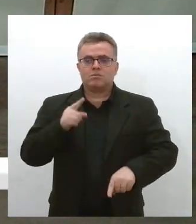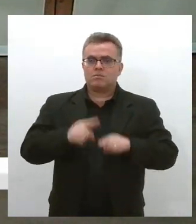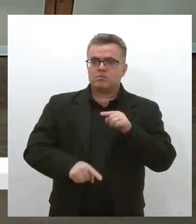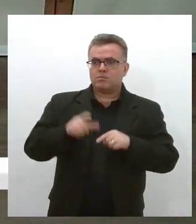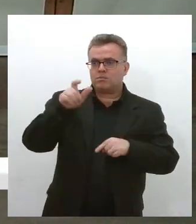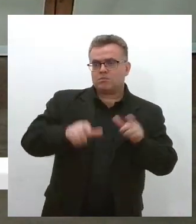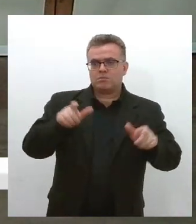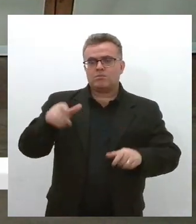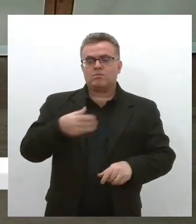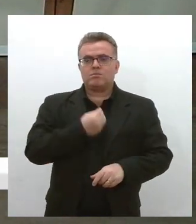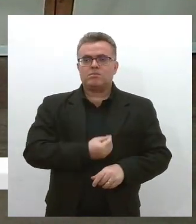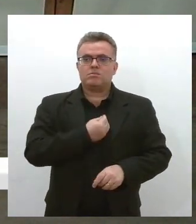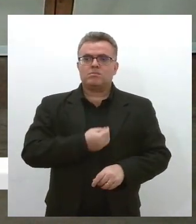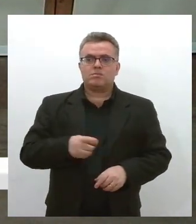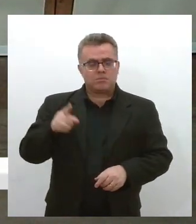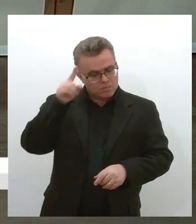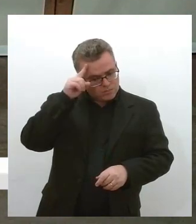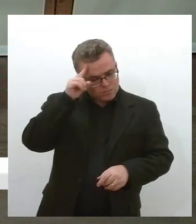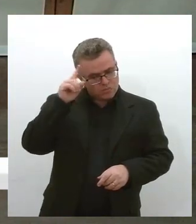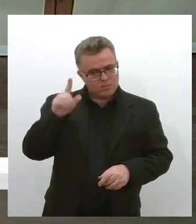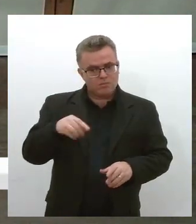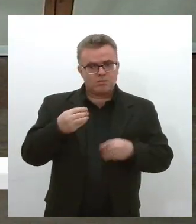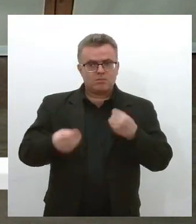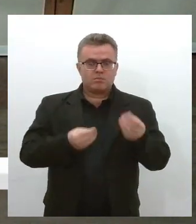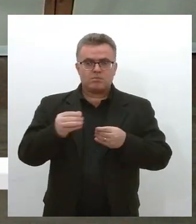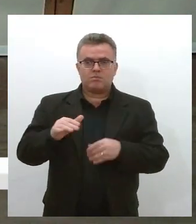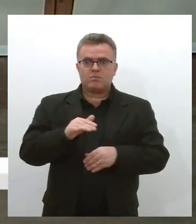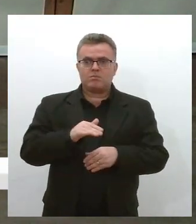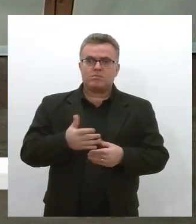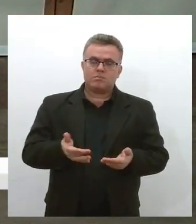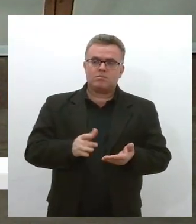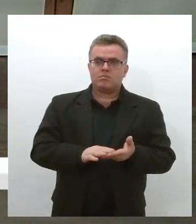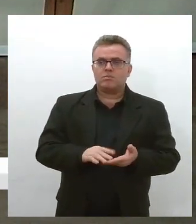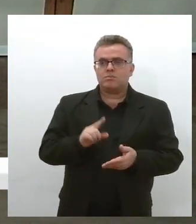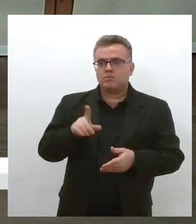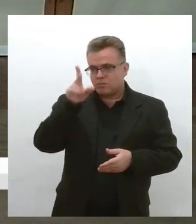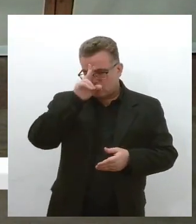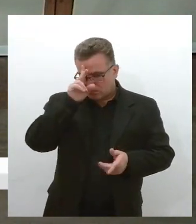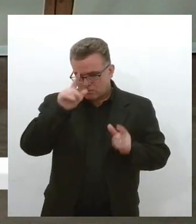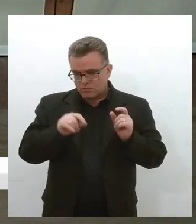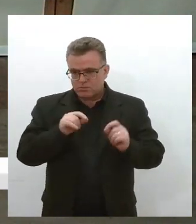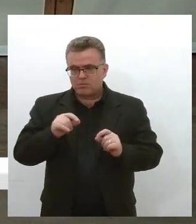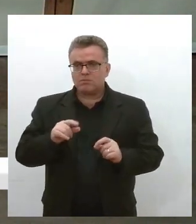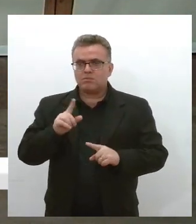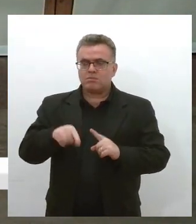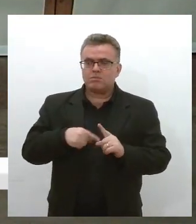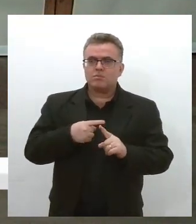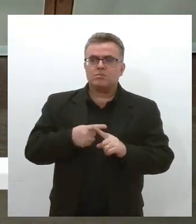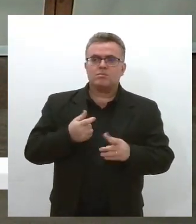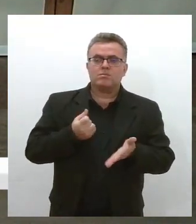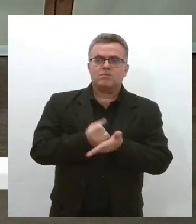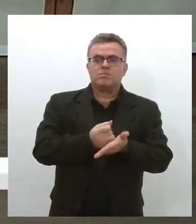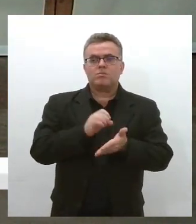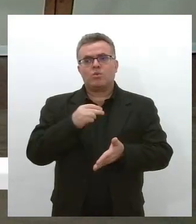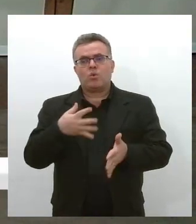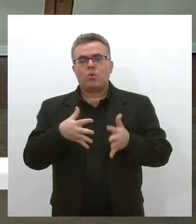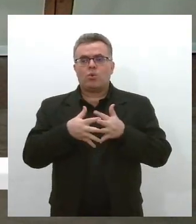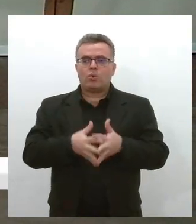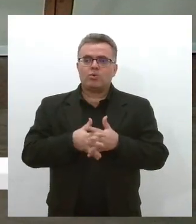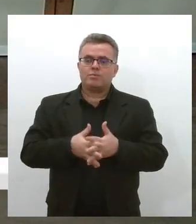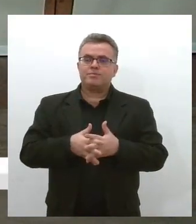né? O cotidiano da vida dela. Essa caixinha de memórias mais ajuda ou mais atrapalha? Ou